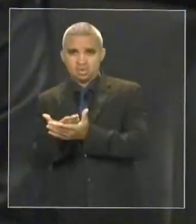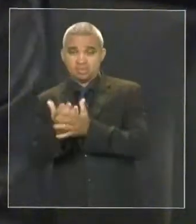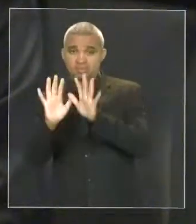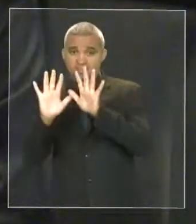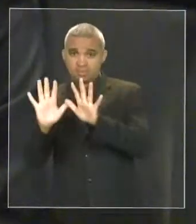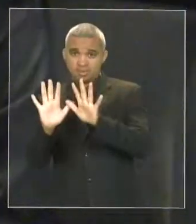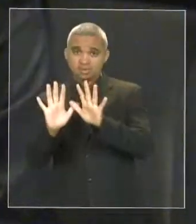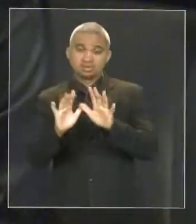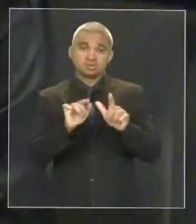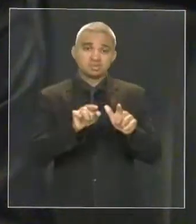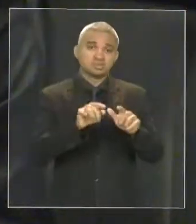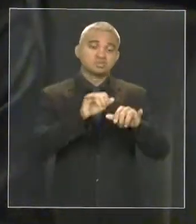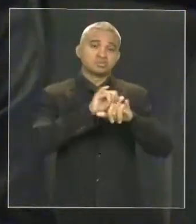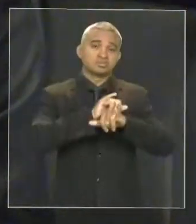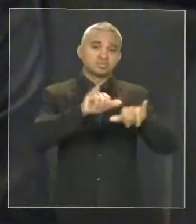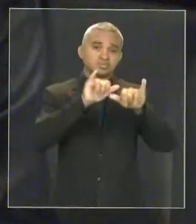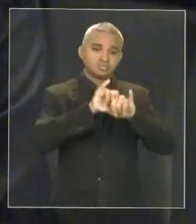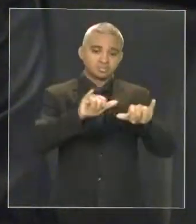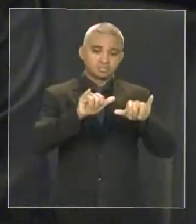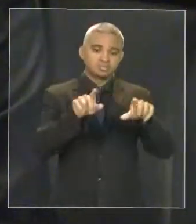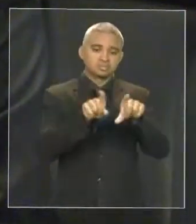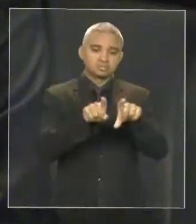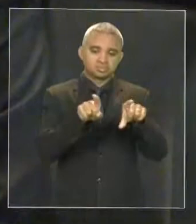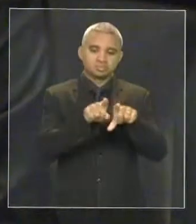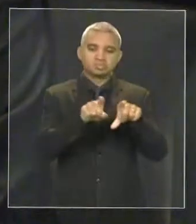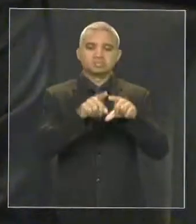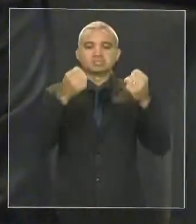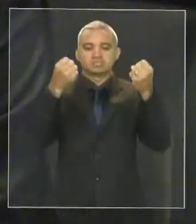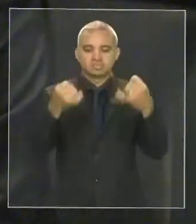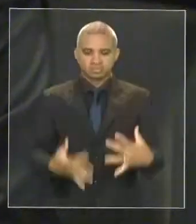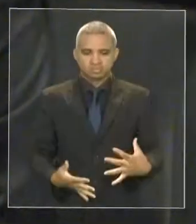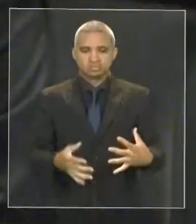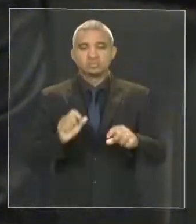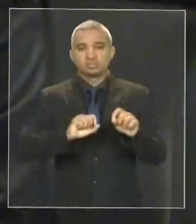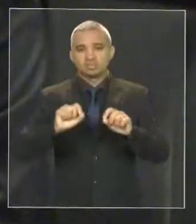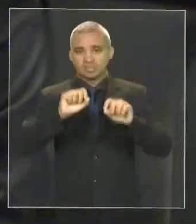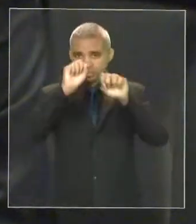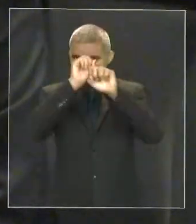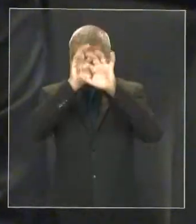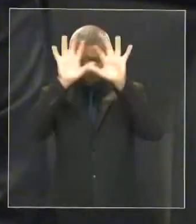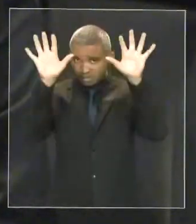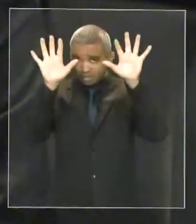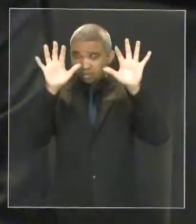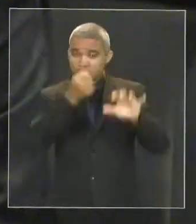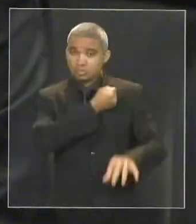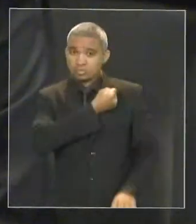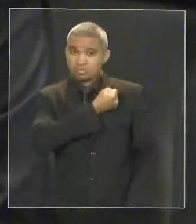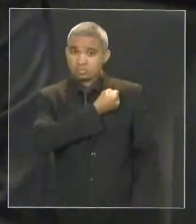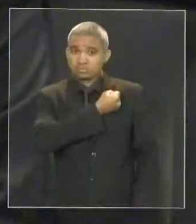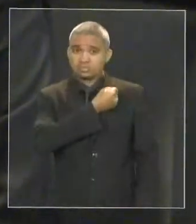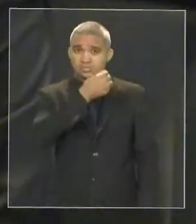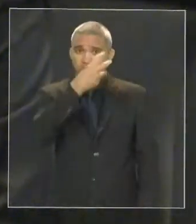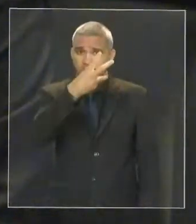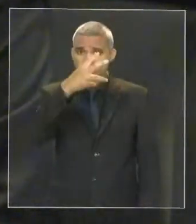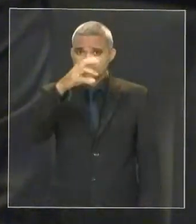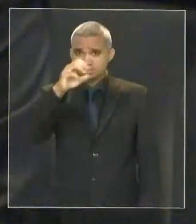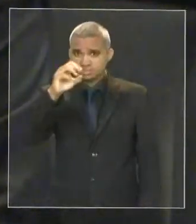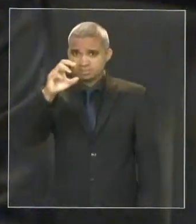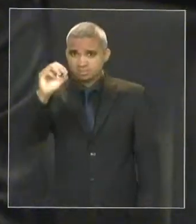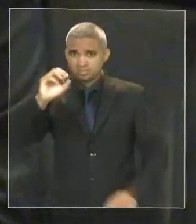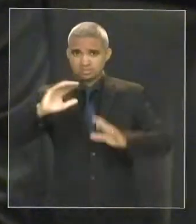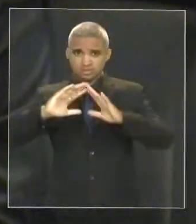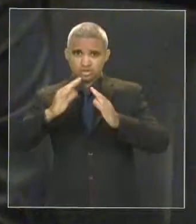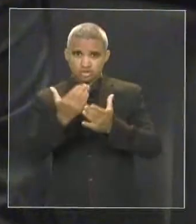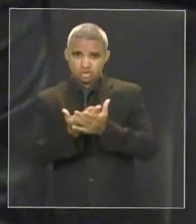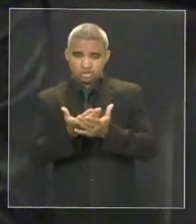lado, a propaganda diz e fala claramente, apresenta um número lá em 300 escolas que serão, que